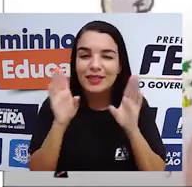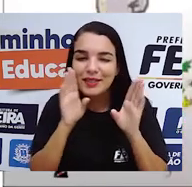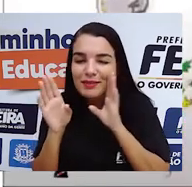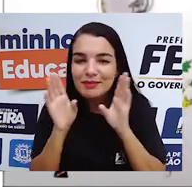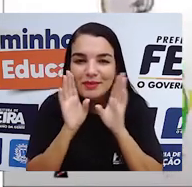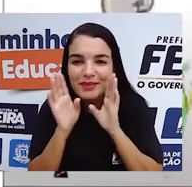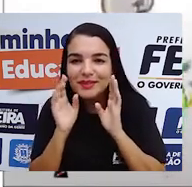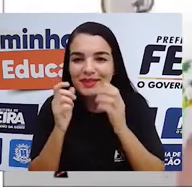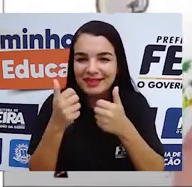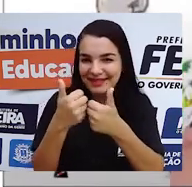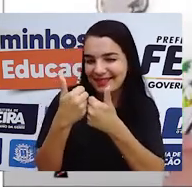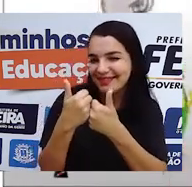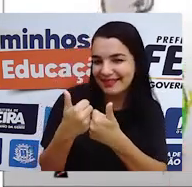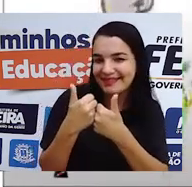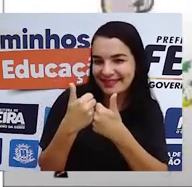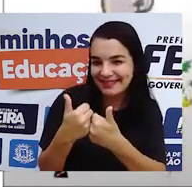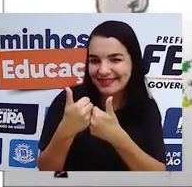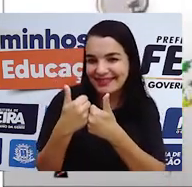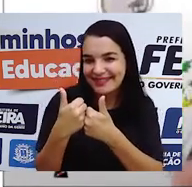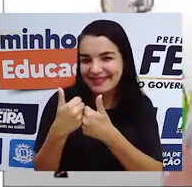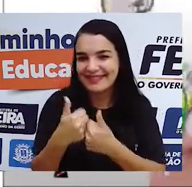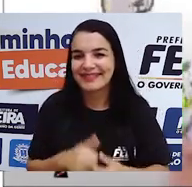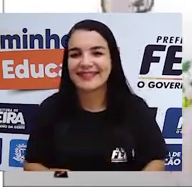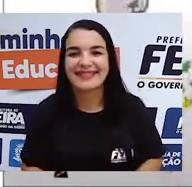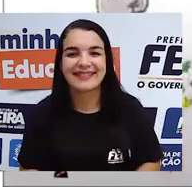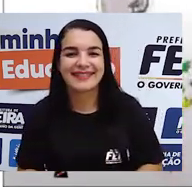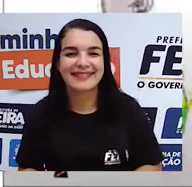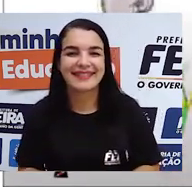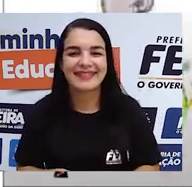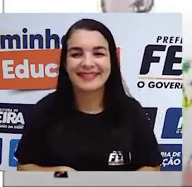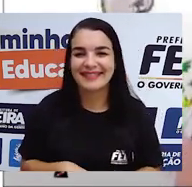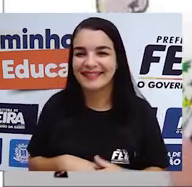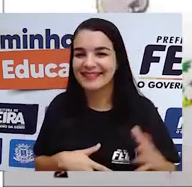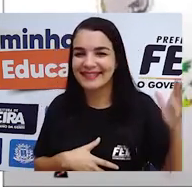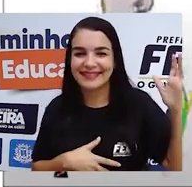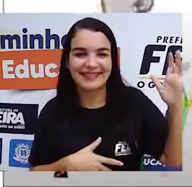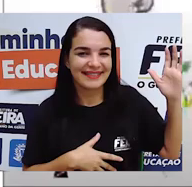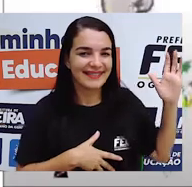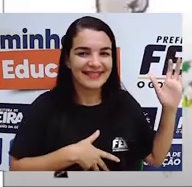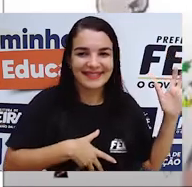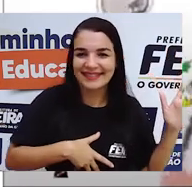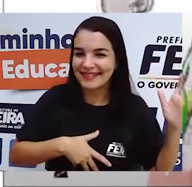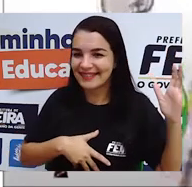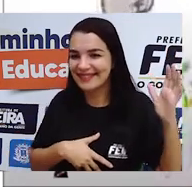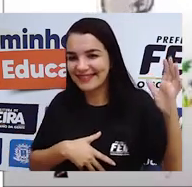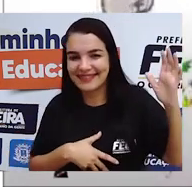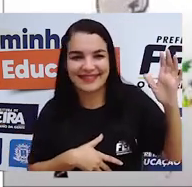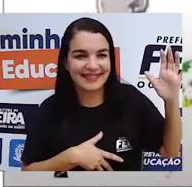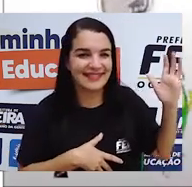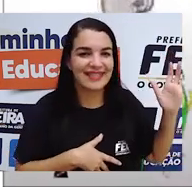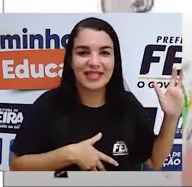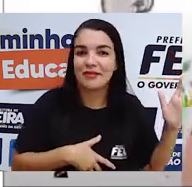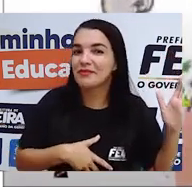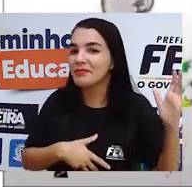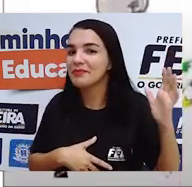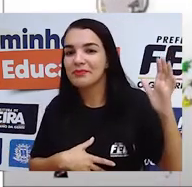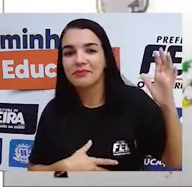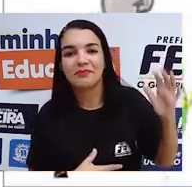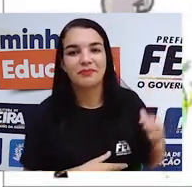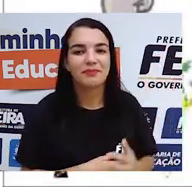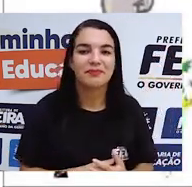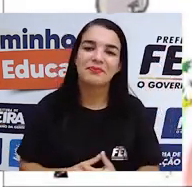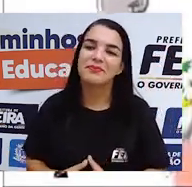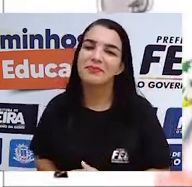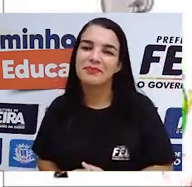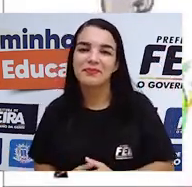dois links dessas redes estão aqui na legenda desse vídeo. E eu vou continuar aqui dançando e aproveitando o forrozinho,